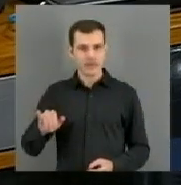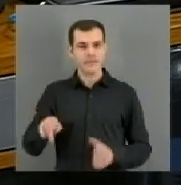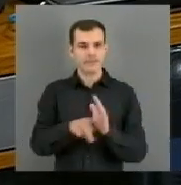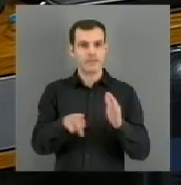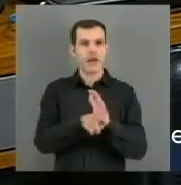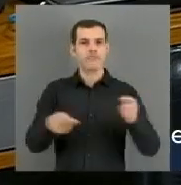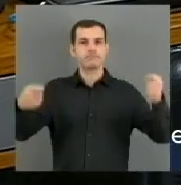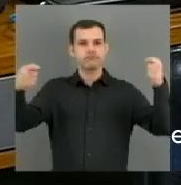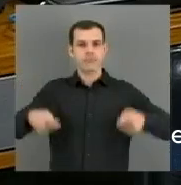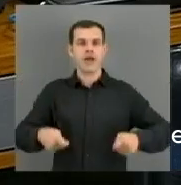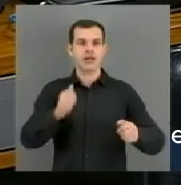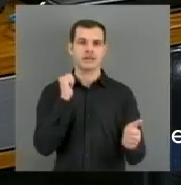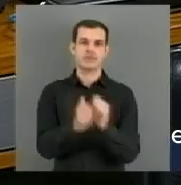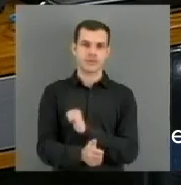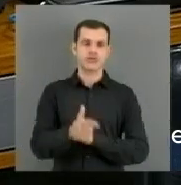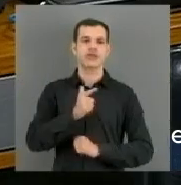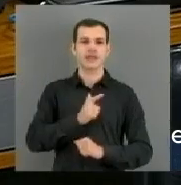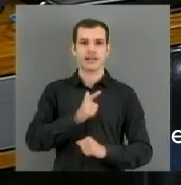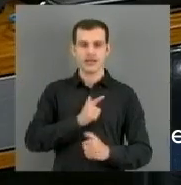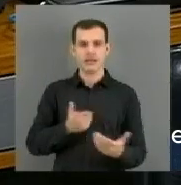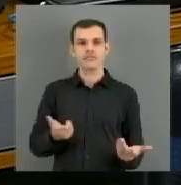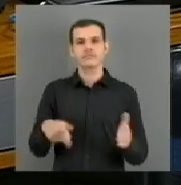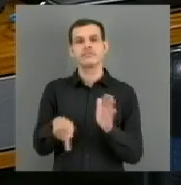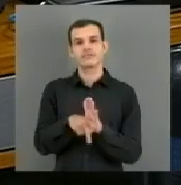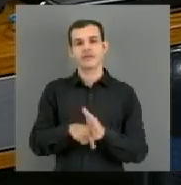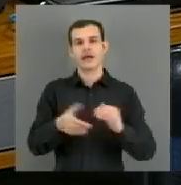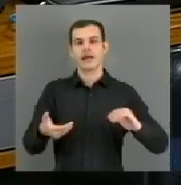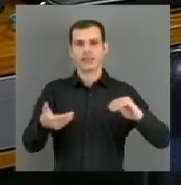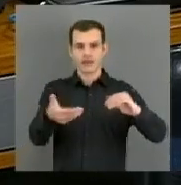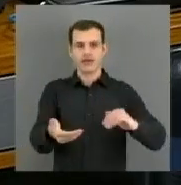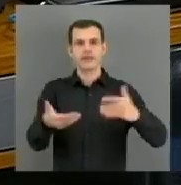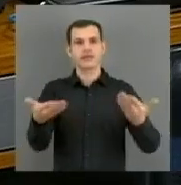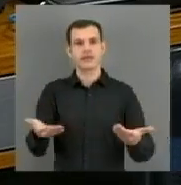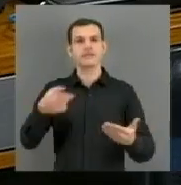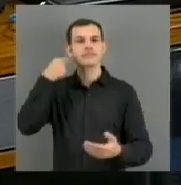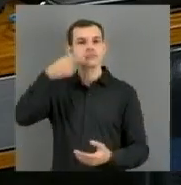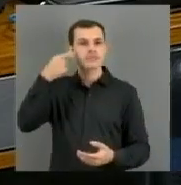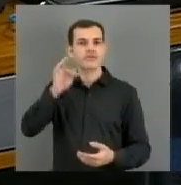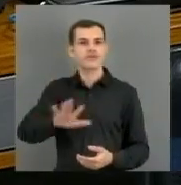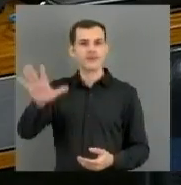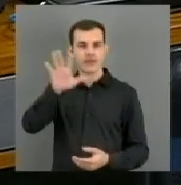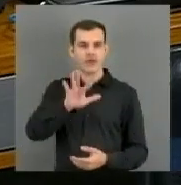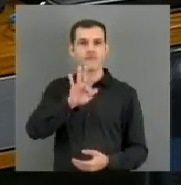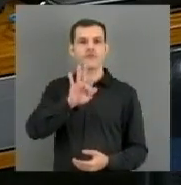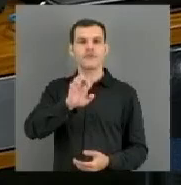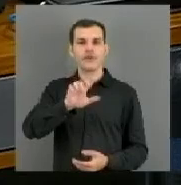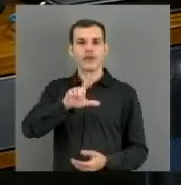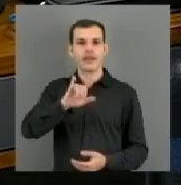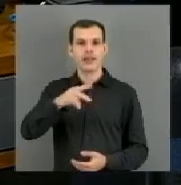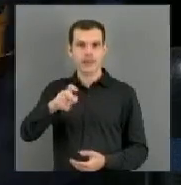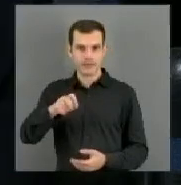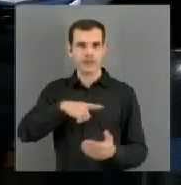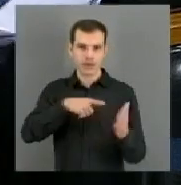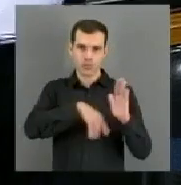Deputados. Esse deputado citado na extensa matéria foi o deputado federal Felipe Carreiras, da matéria, está aqui escrito.